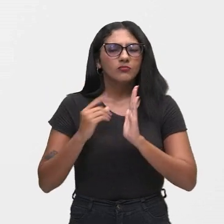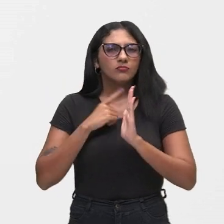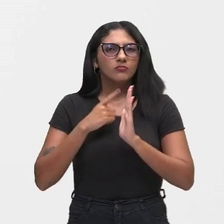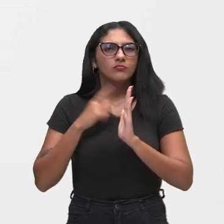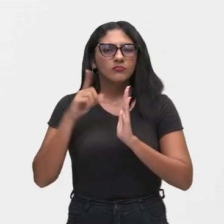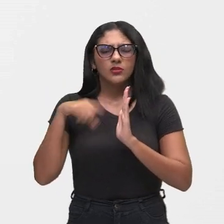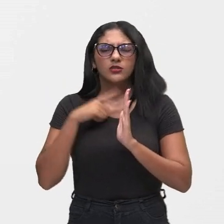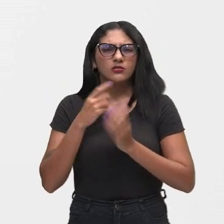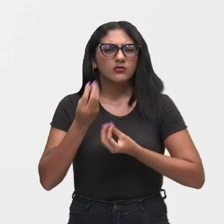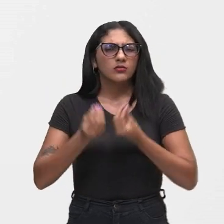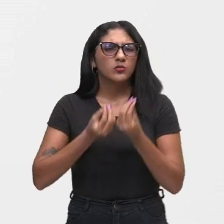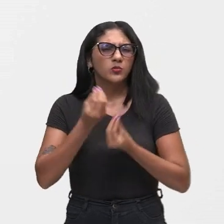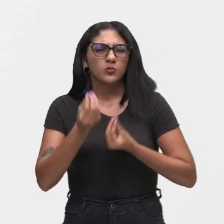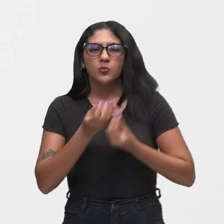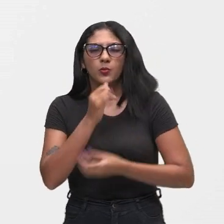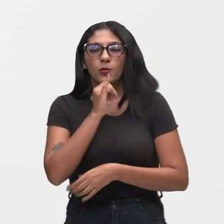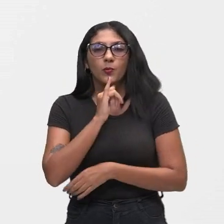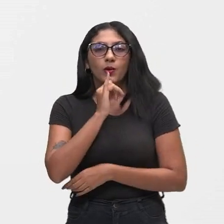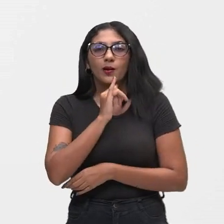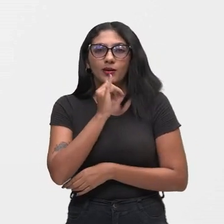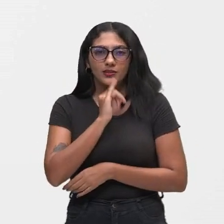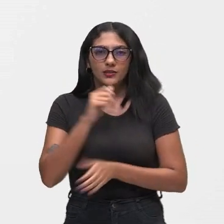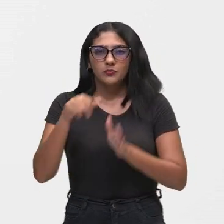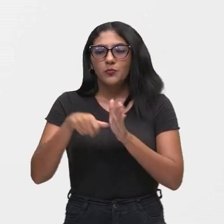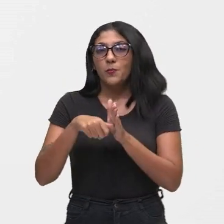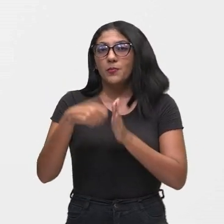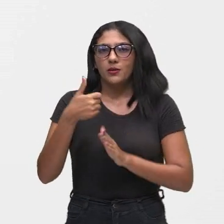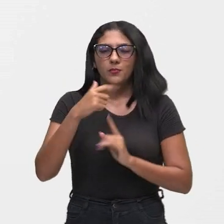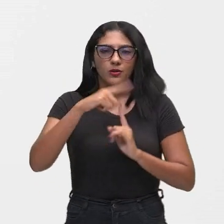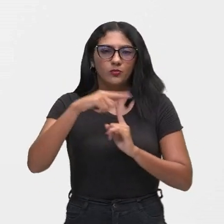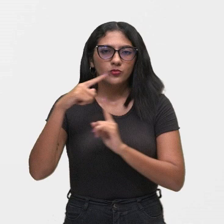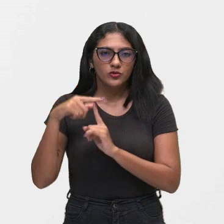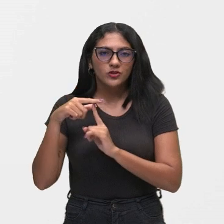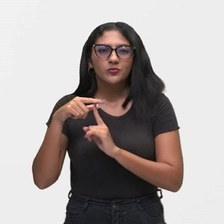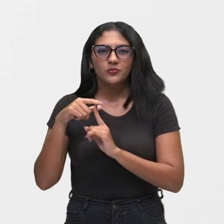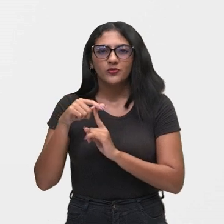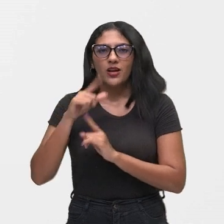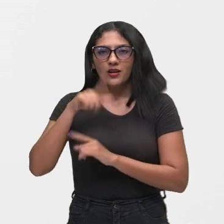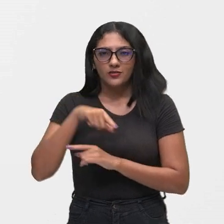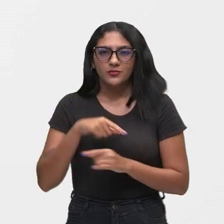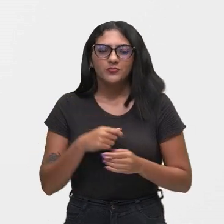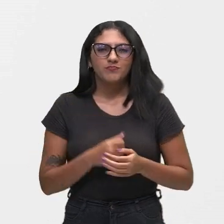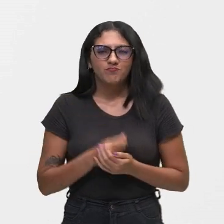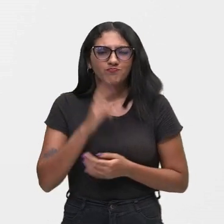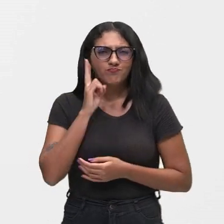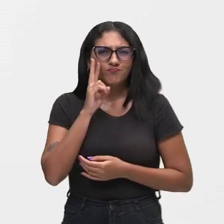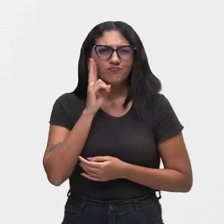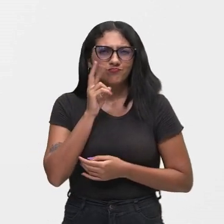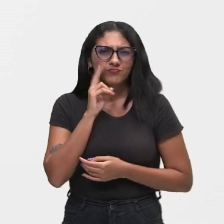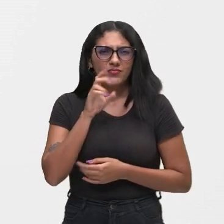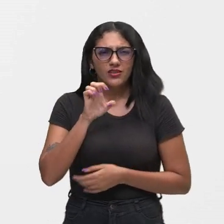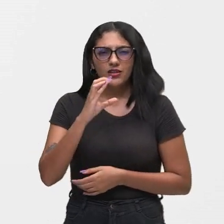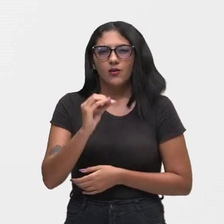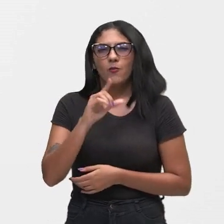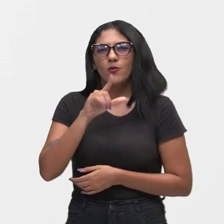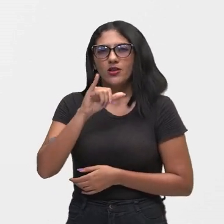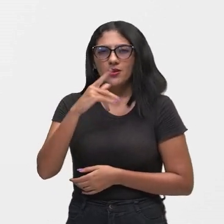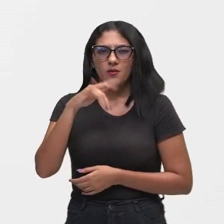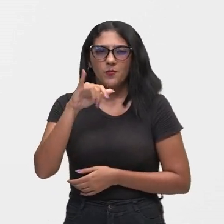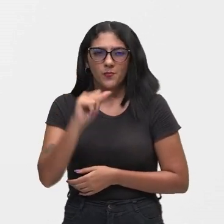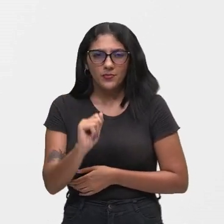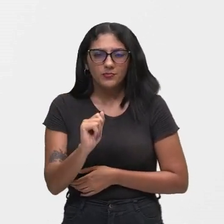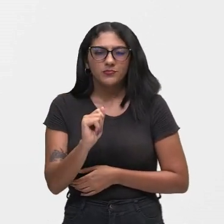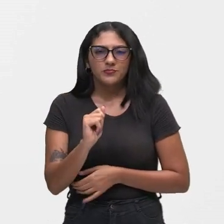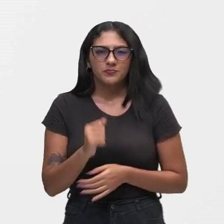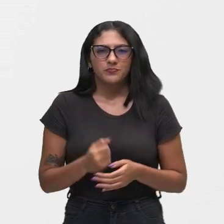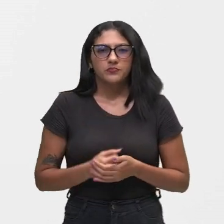para nós, aliás, primeiras máquinas, né, térmicas, Eulípila ou máquina a vapor de Heron. Então você está